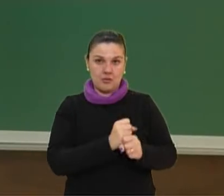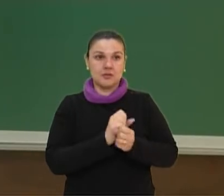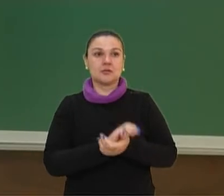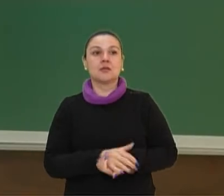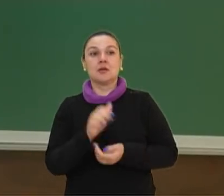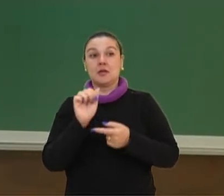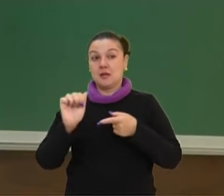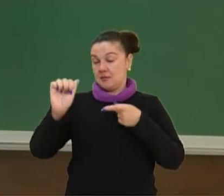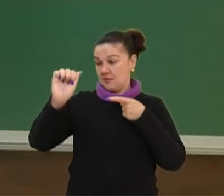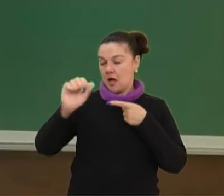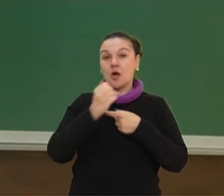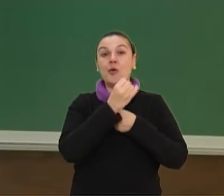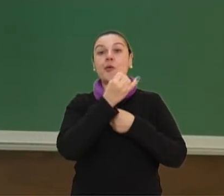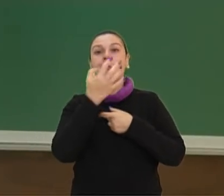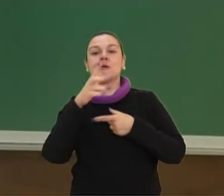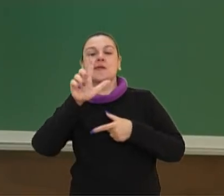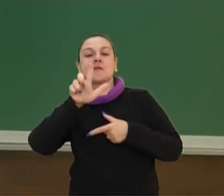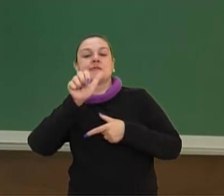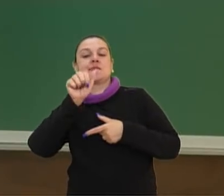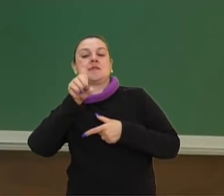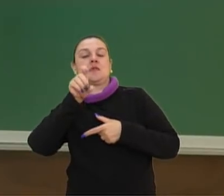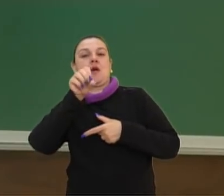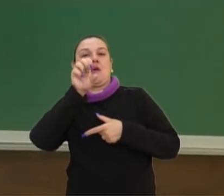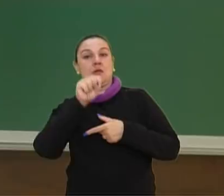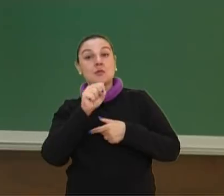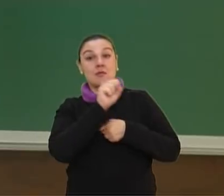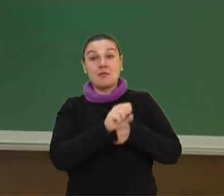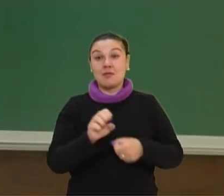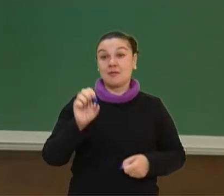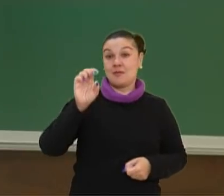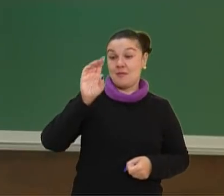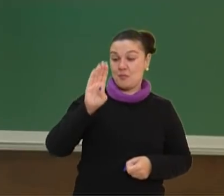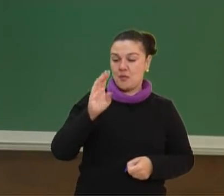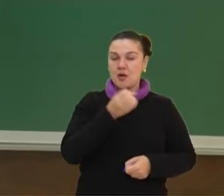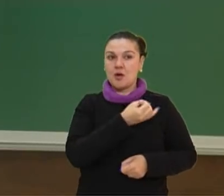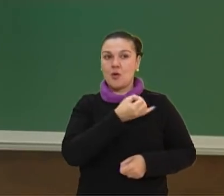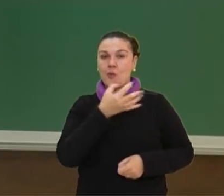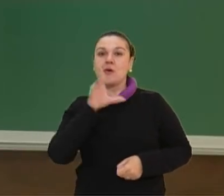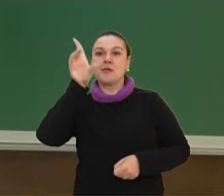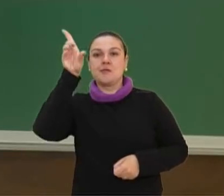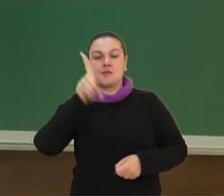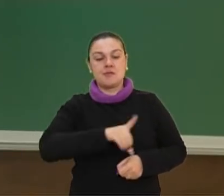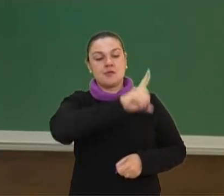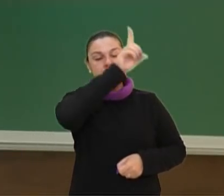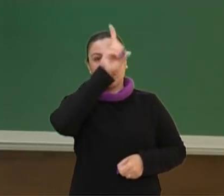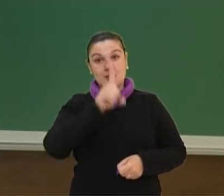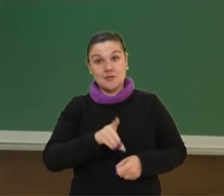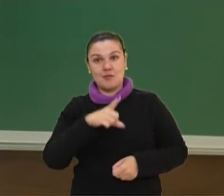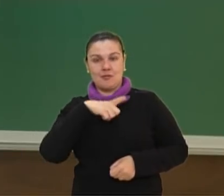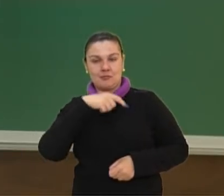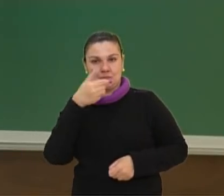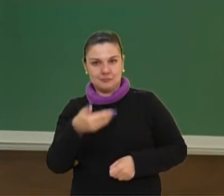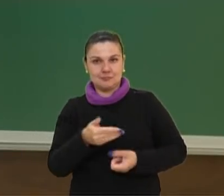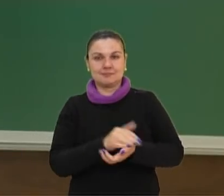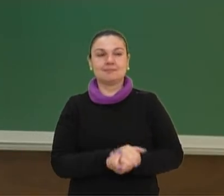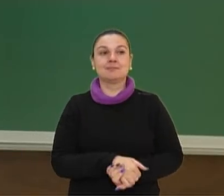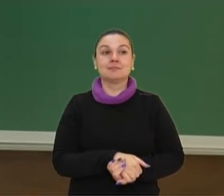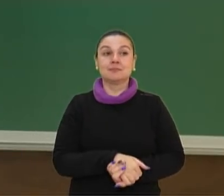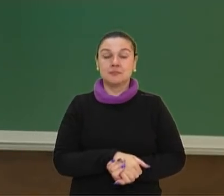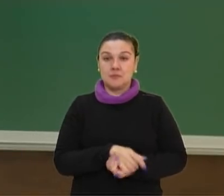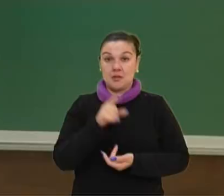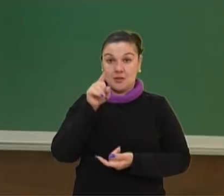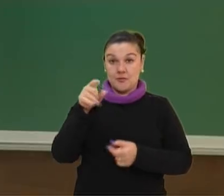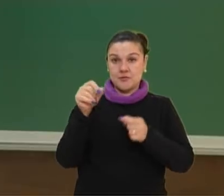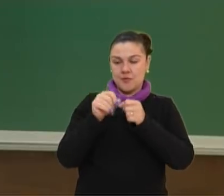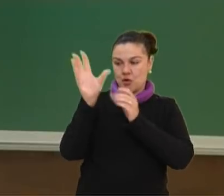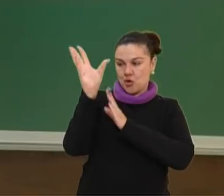letra A, o número de lados e a letra B, o número de diagonais desse polígono, tá? Então, vocês